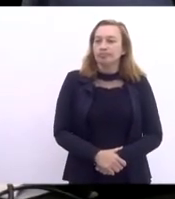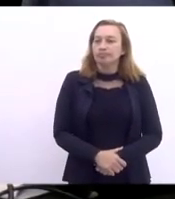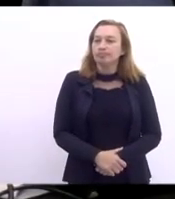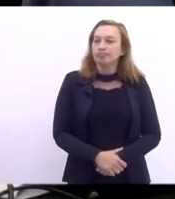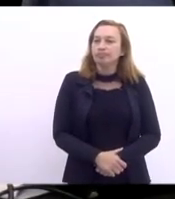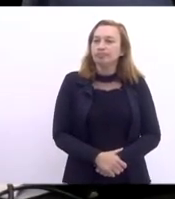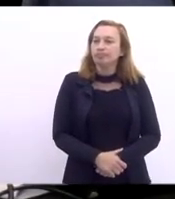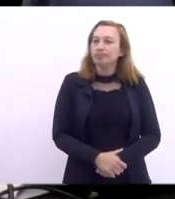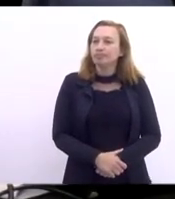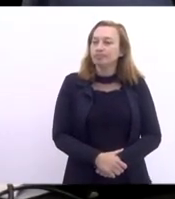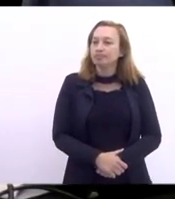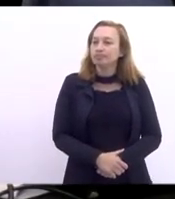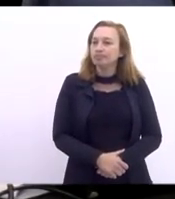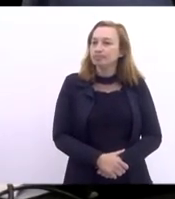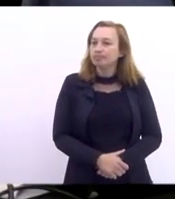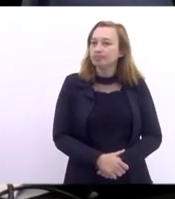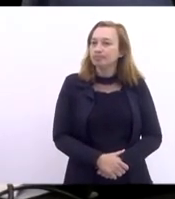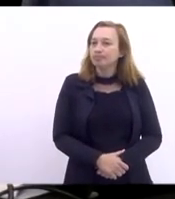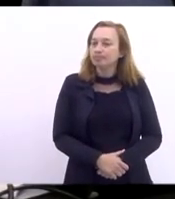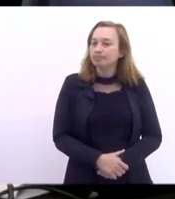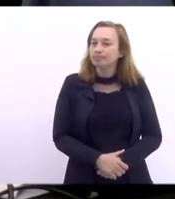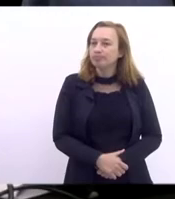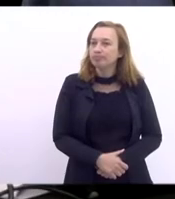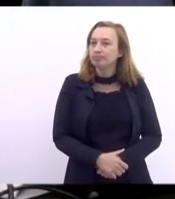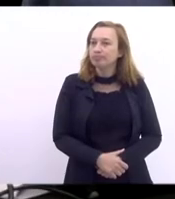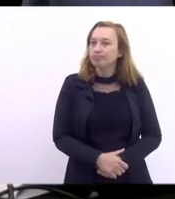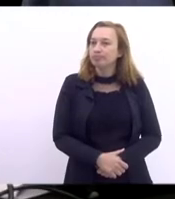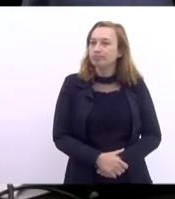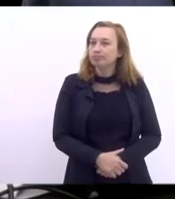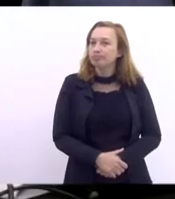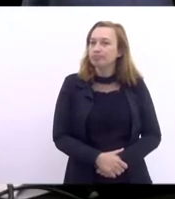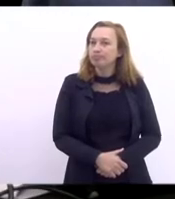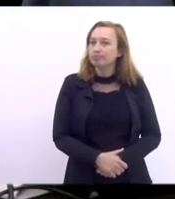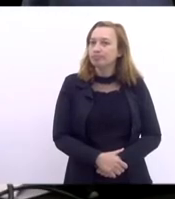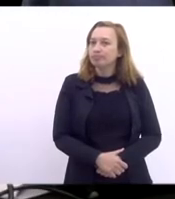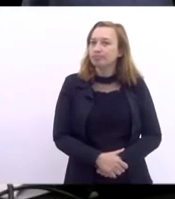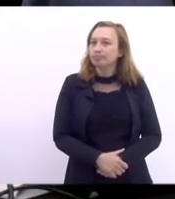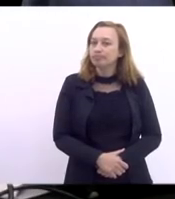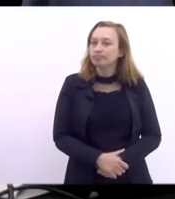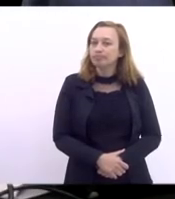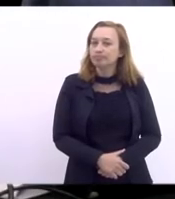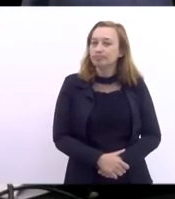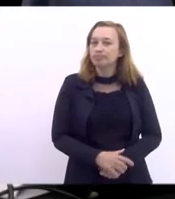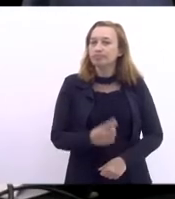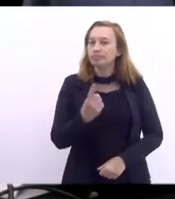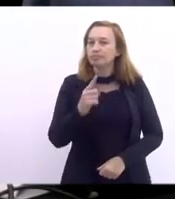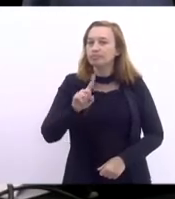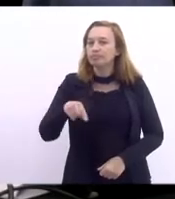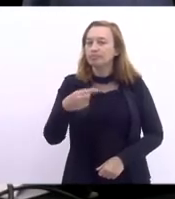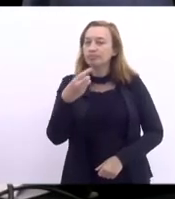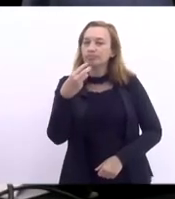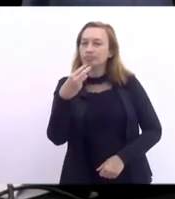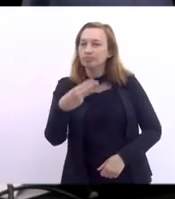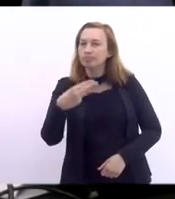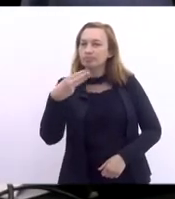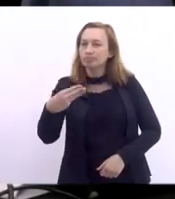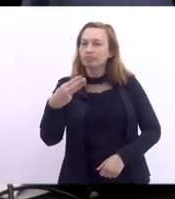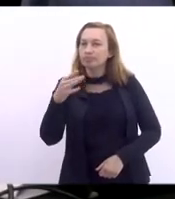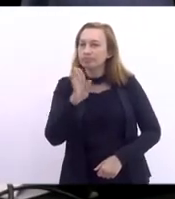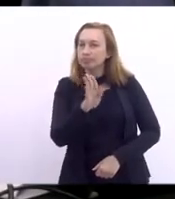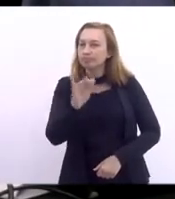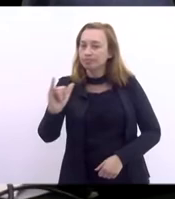Apesar que se do ponto de vista é é um, 33 Bia